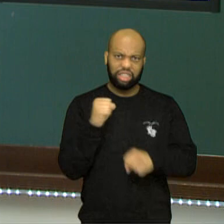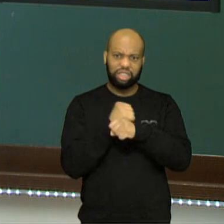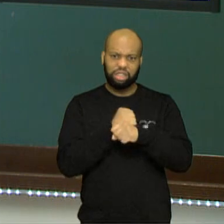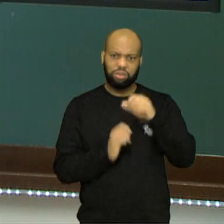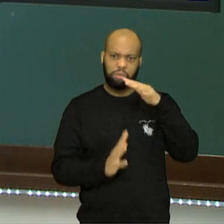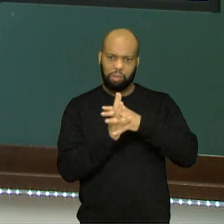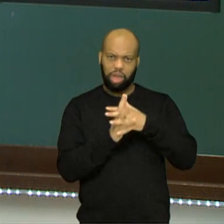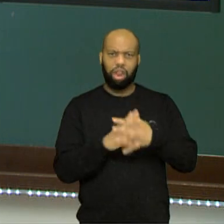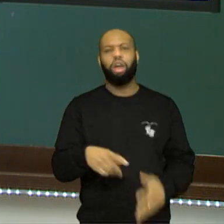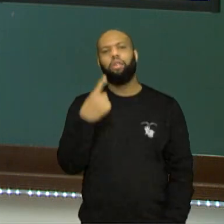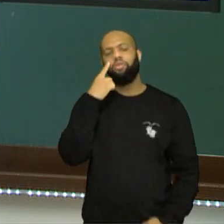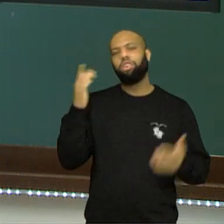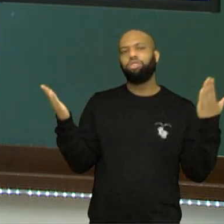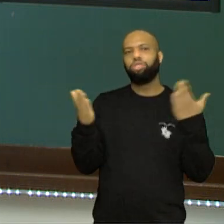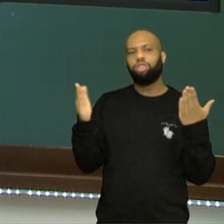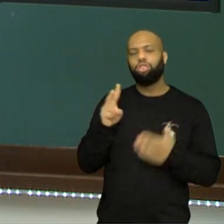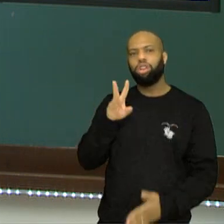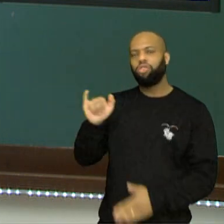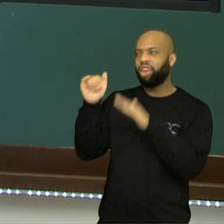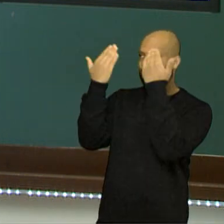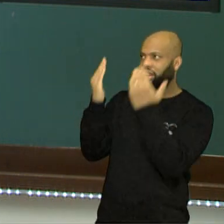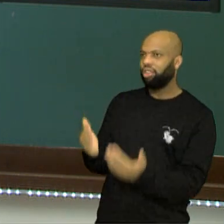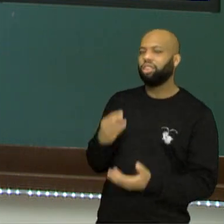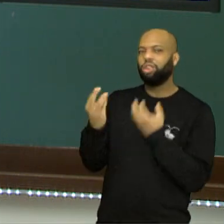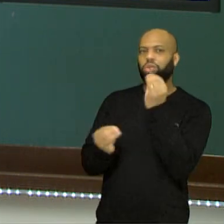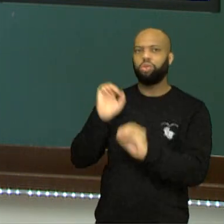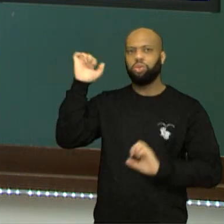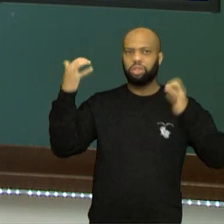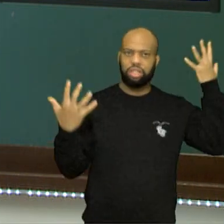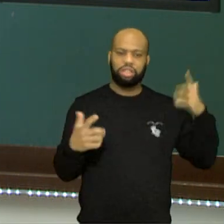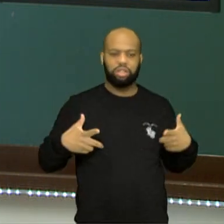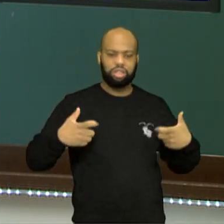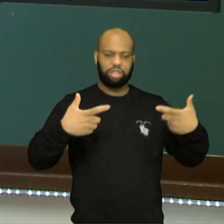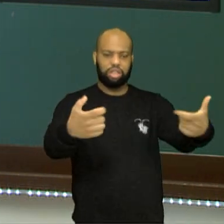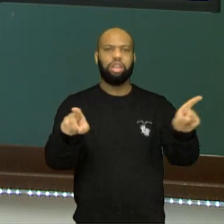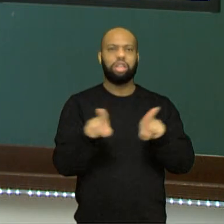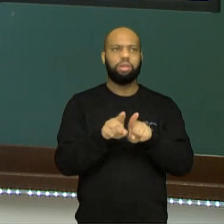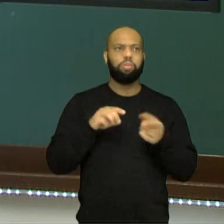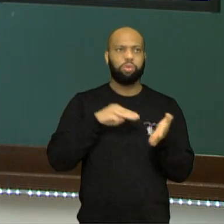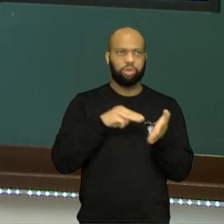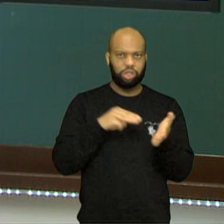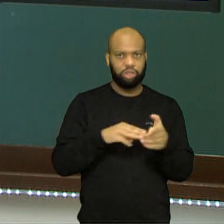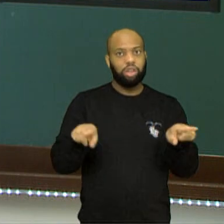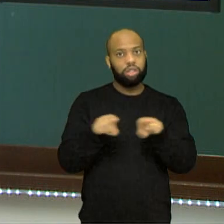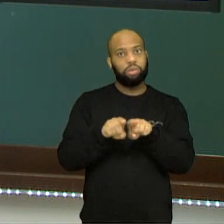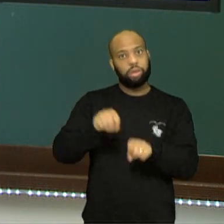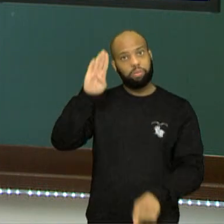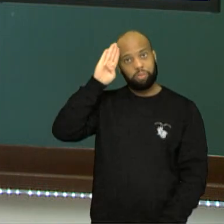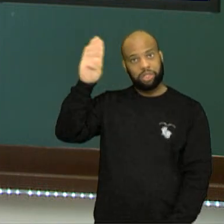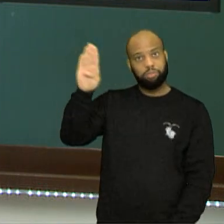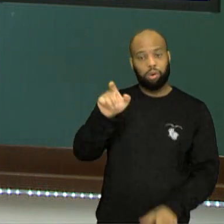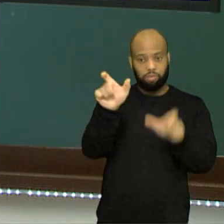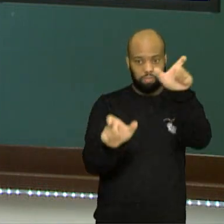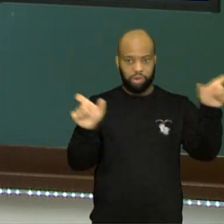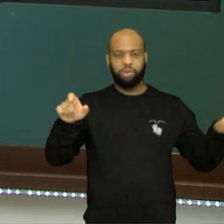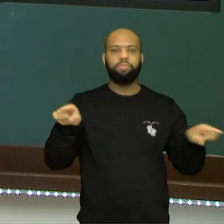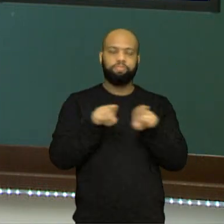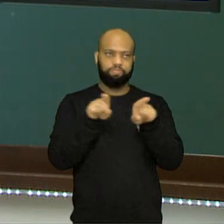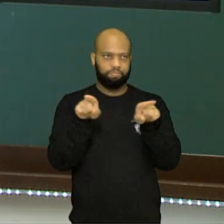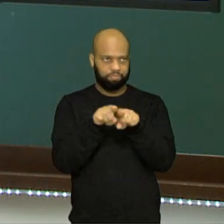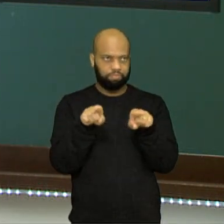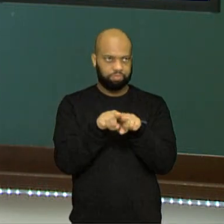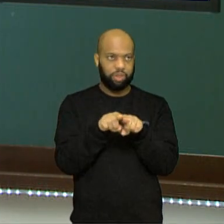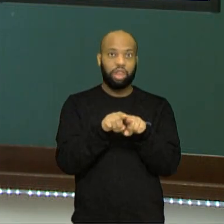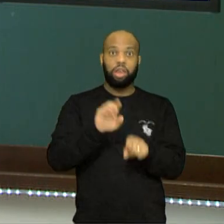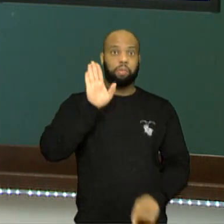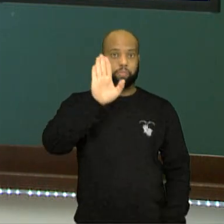Então vamos analisar como aconteceu essa guerra, os motivos que levaram e os principais personagens também.